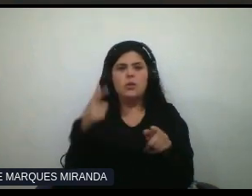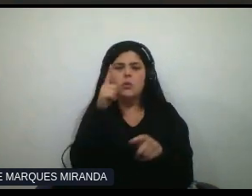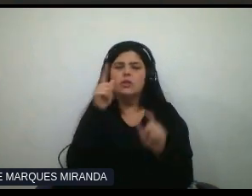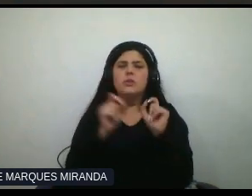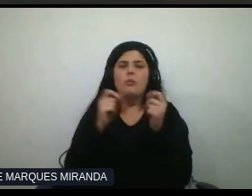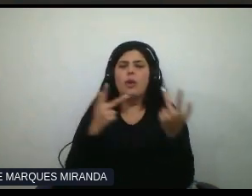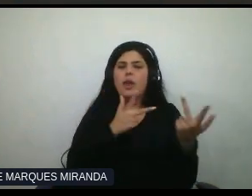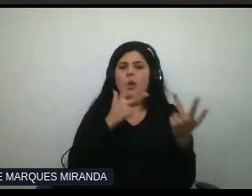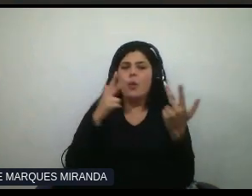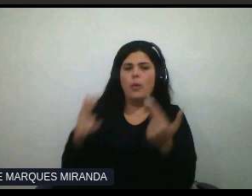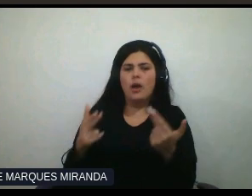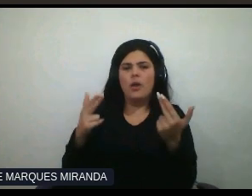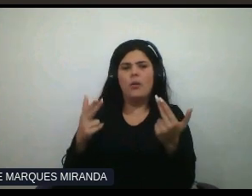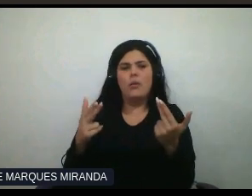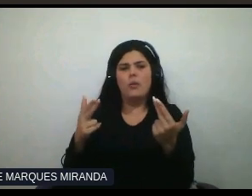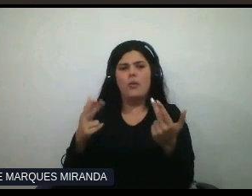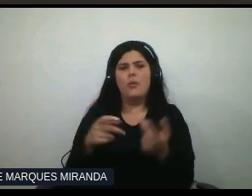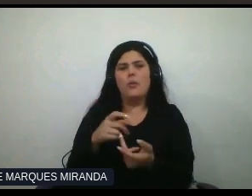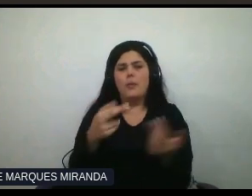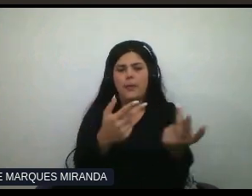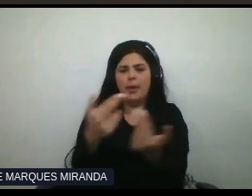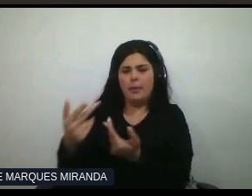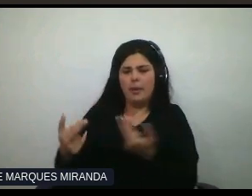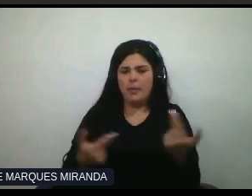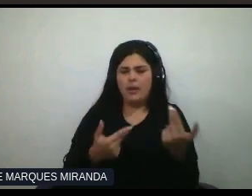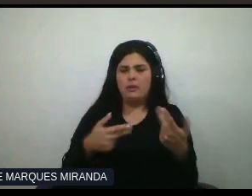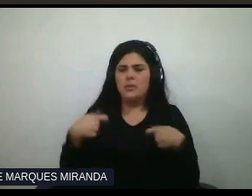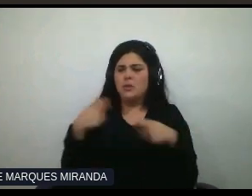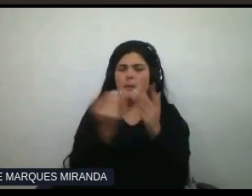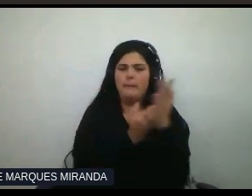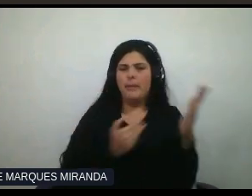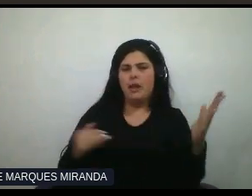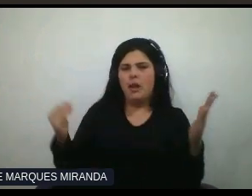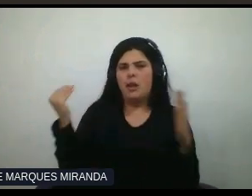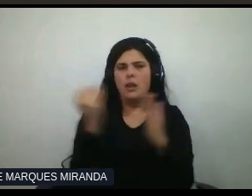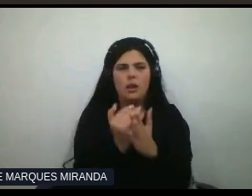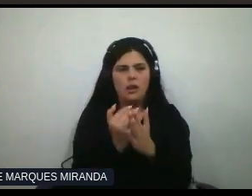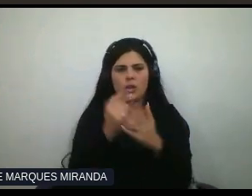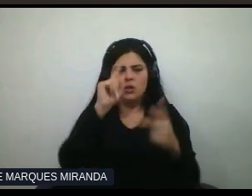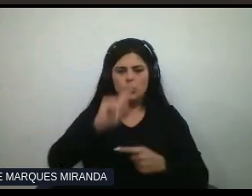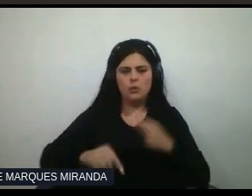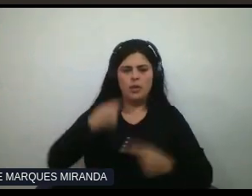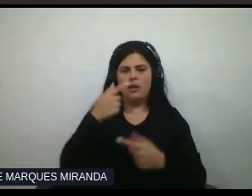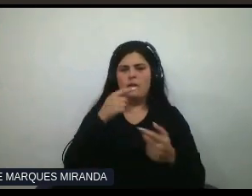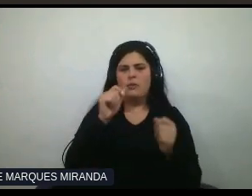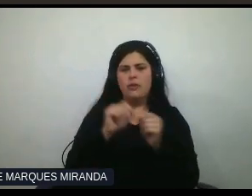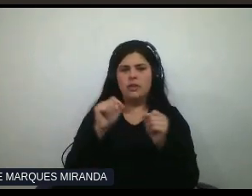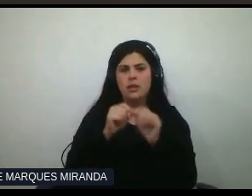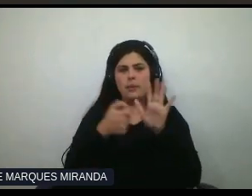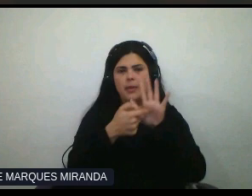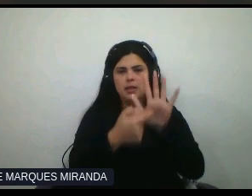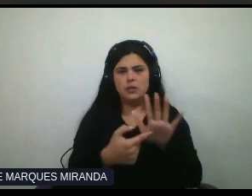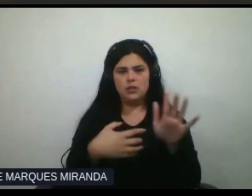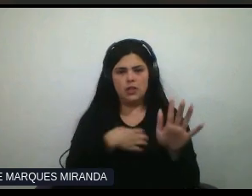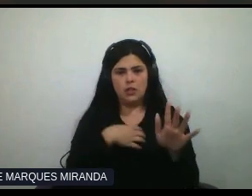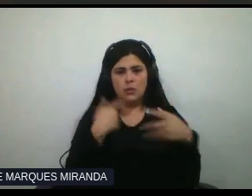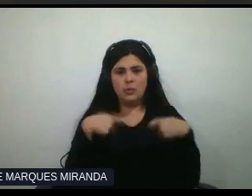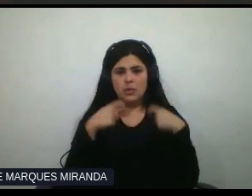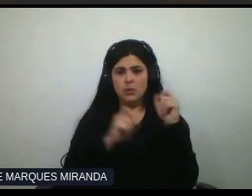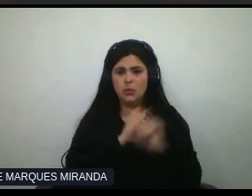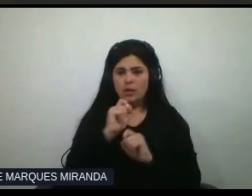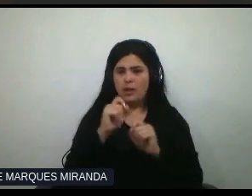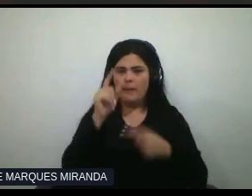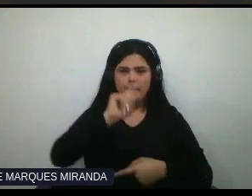igual os meus pares, eu tenho que ser melhor. Eu não posso fazer essa apresentação dessa forma, eu tenho que fazer